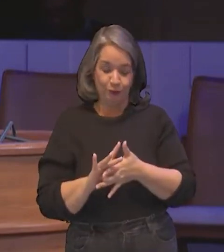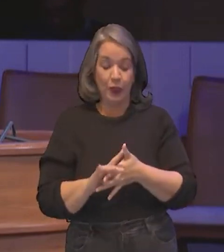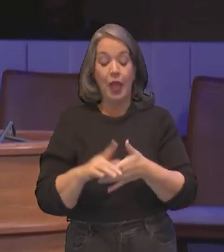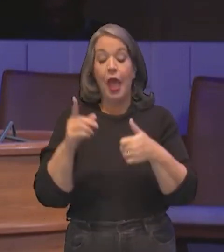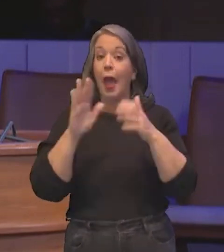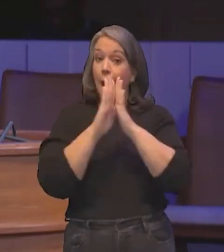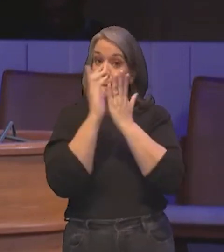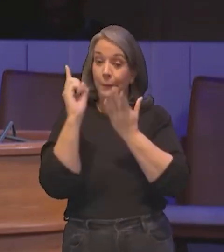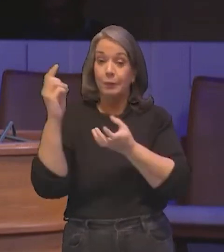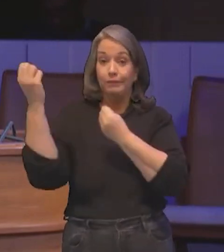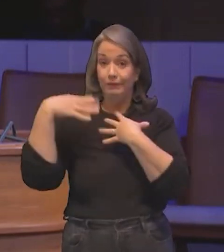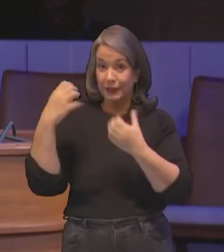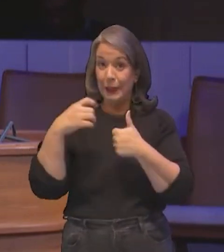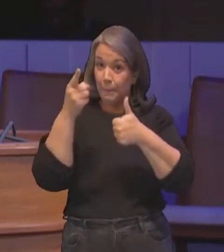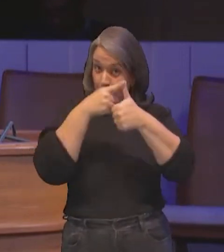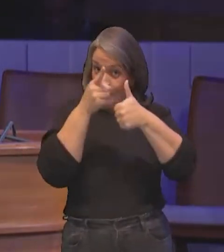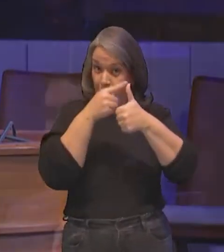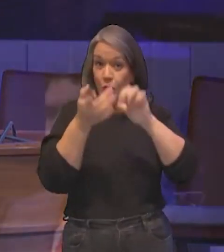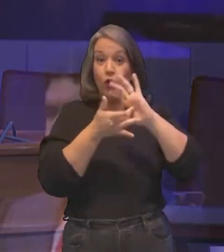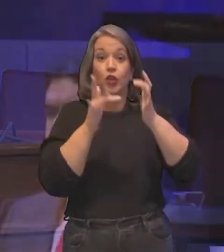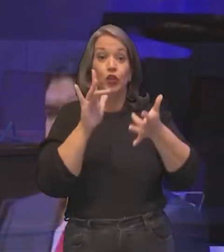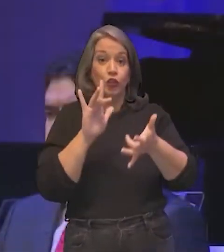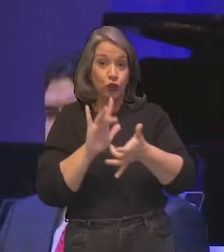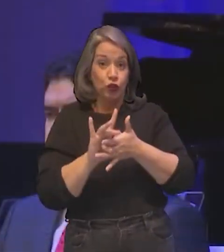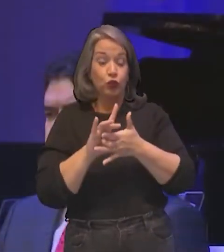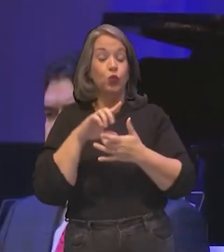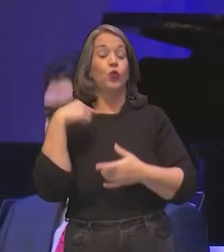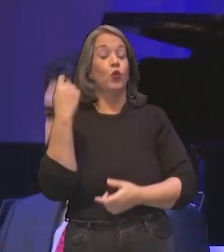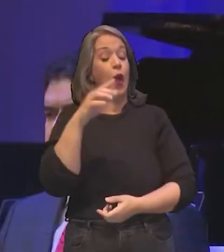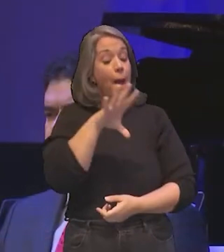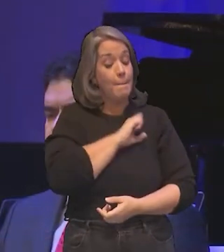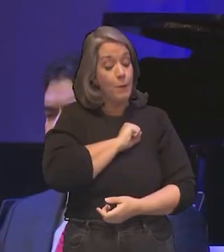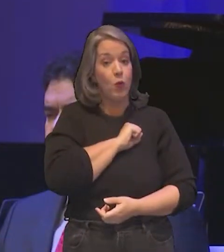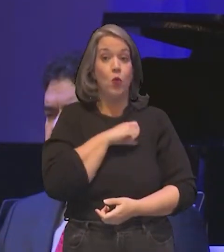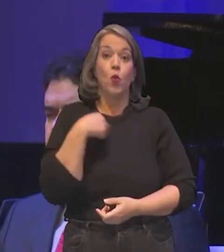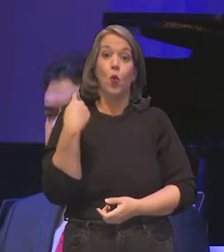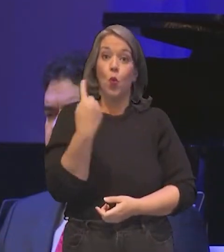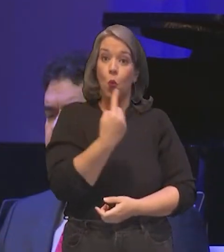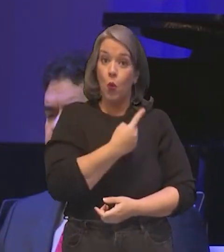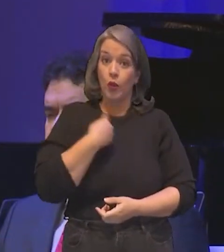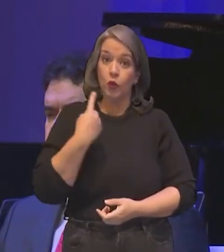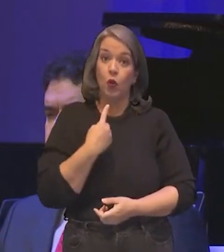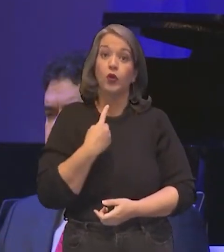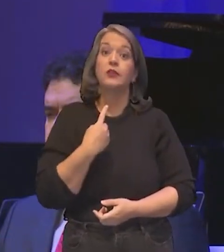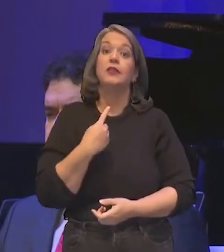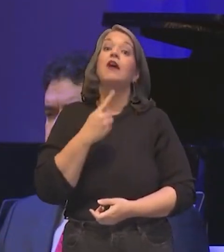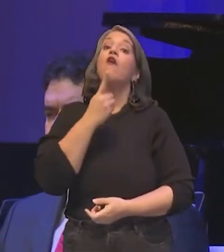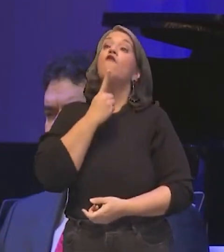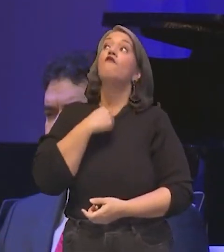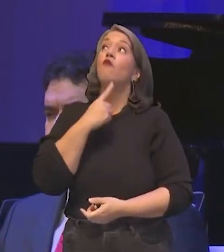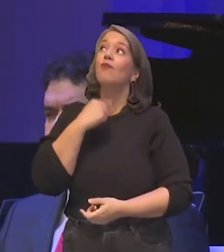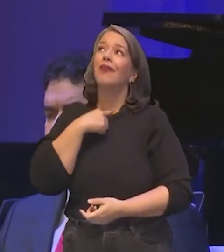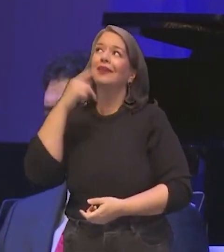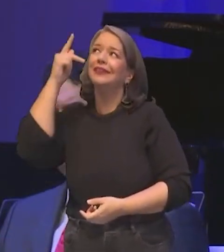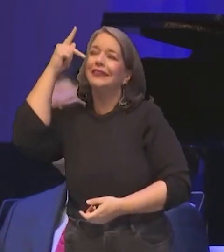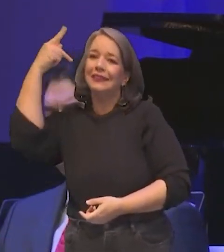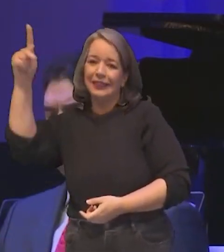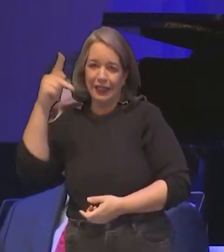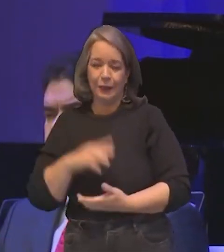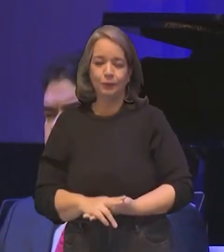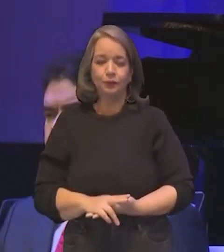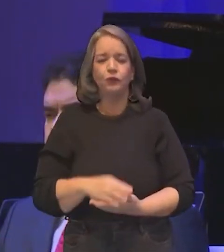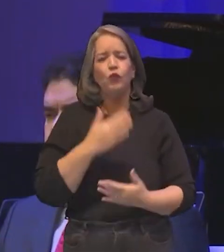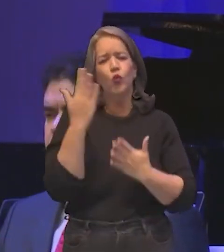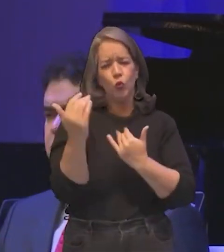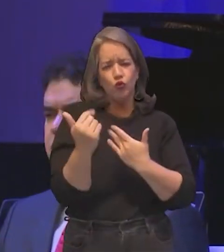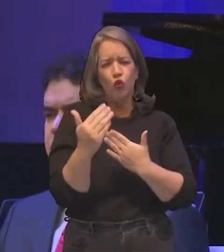intencional. Como o Tiago trouxe aqui no testemunho dele, não foi ele quem foi atrás de Jesus, e eu tenho certeza que isso se